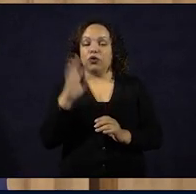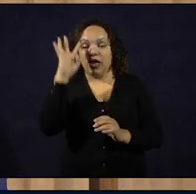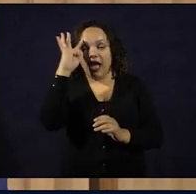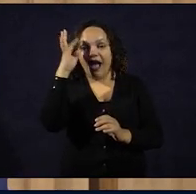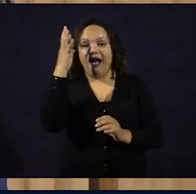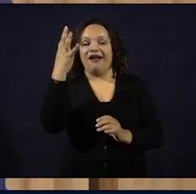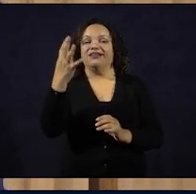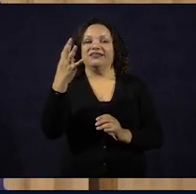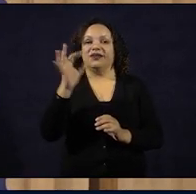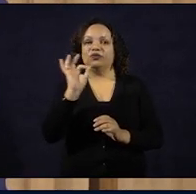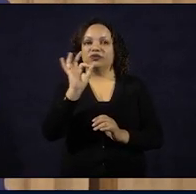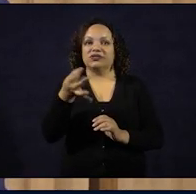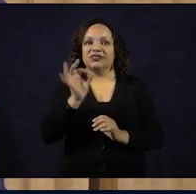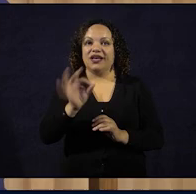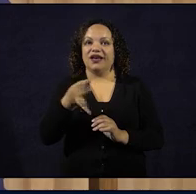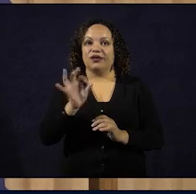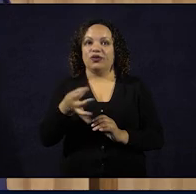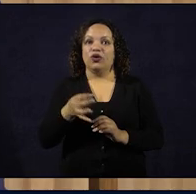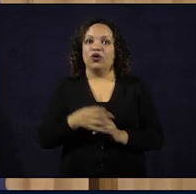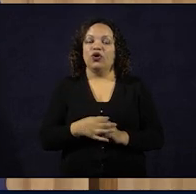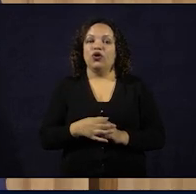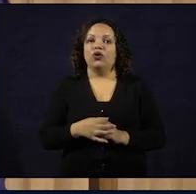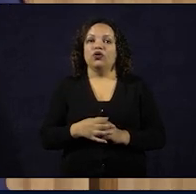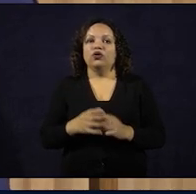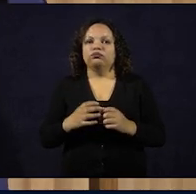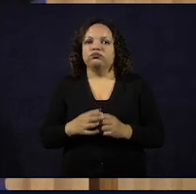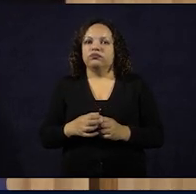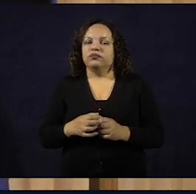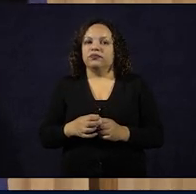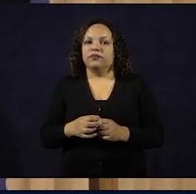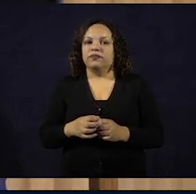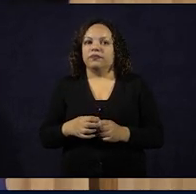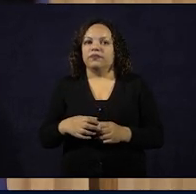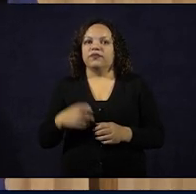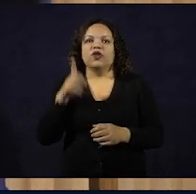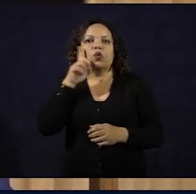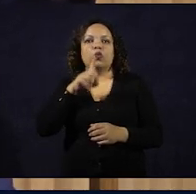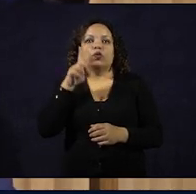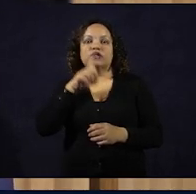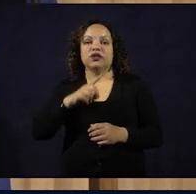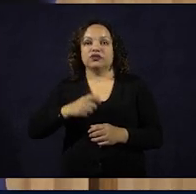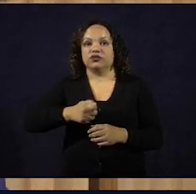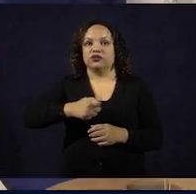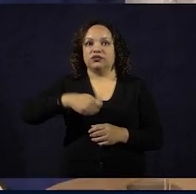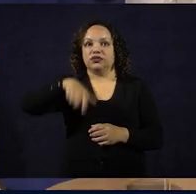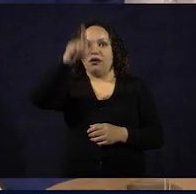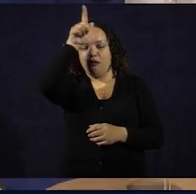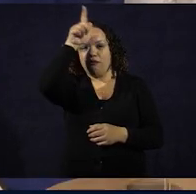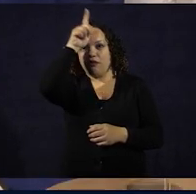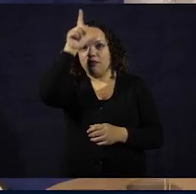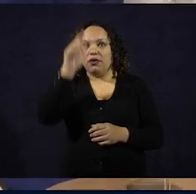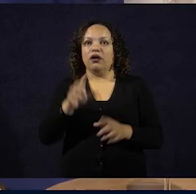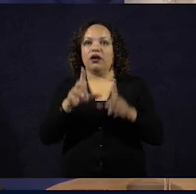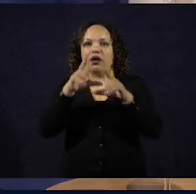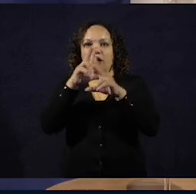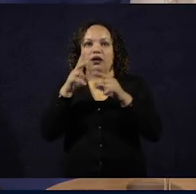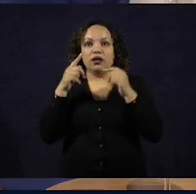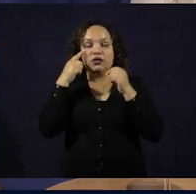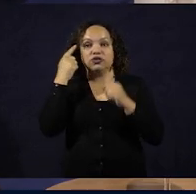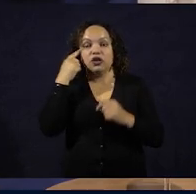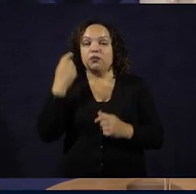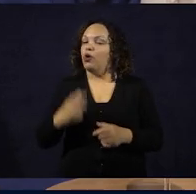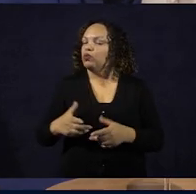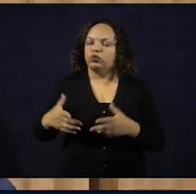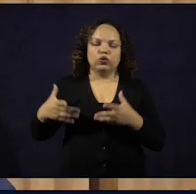né como eu falei aqui tá fácil de ver que o caminho dos Estados Unidos da Alemanha do Japão mesmo com toda a volatilidade no G7